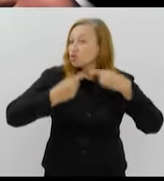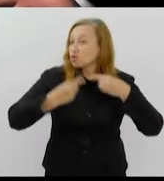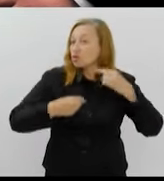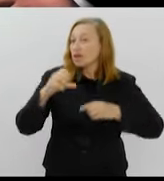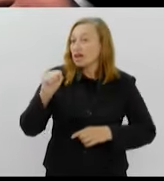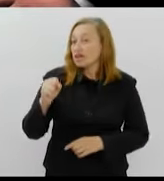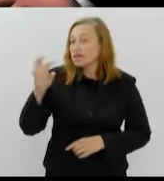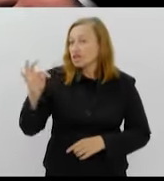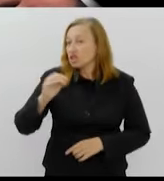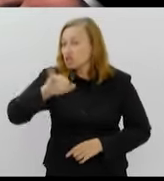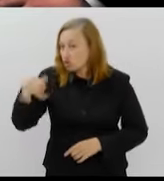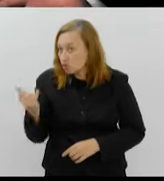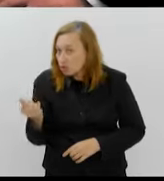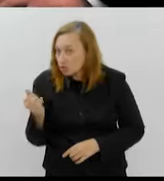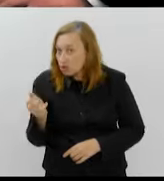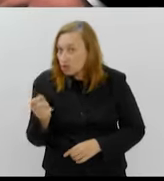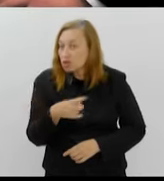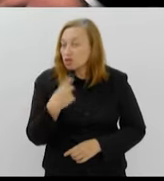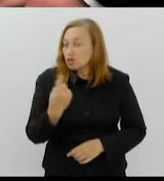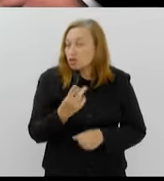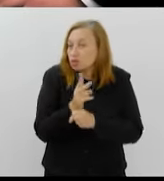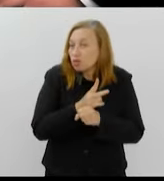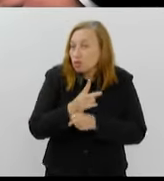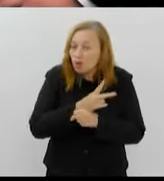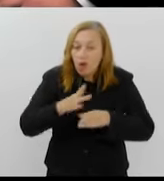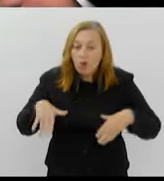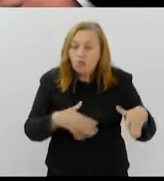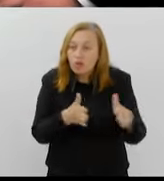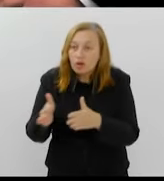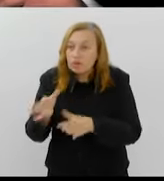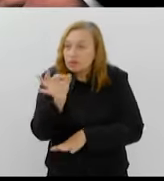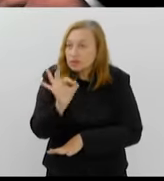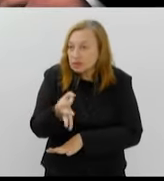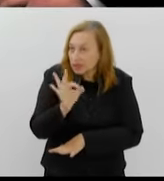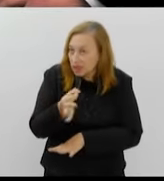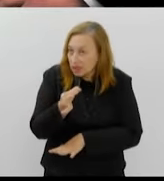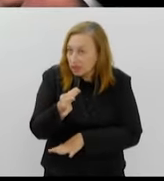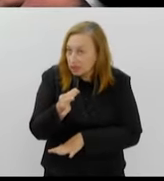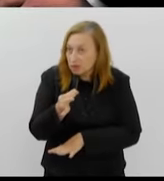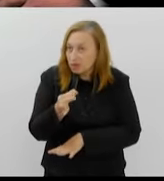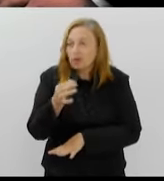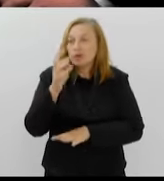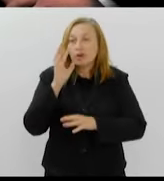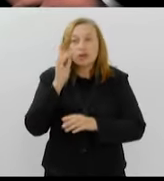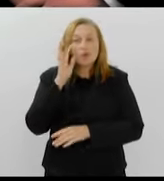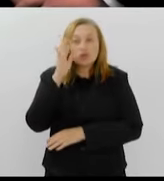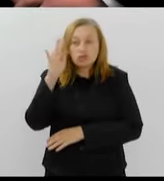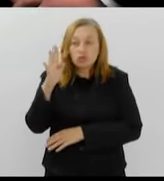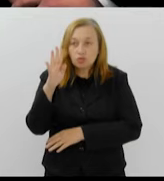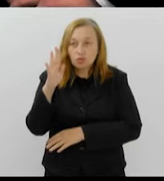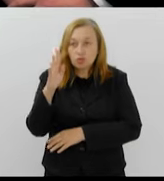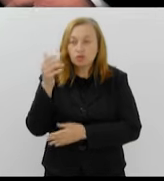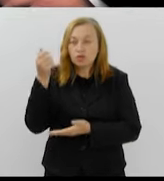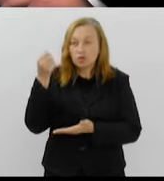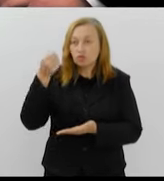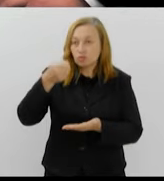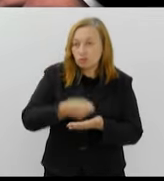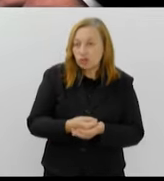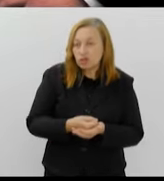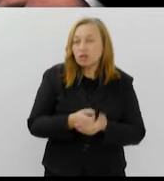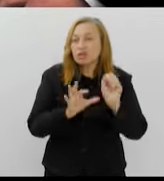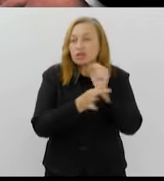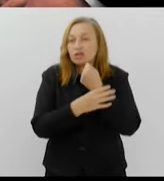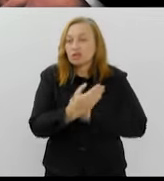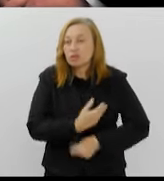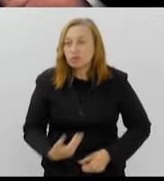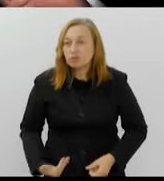STJ de modo que a gente busque um caminho para que seja etiv o sonho o Anseio desses aqui que estão e da Segurança Pública que é